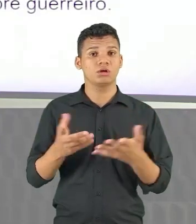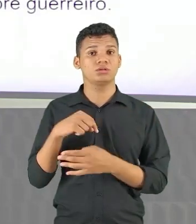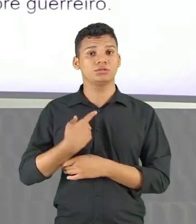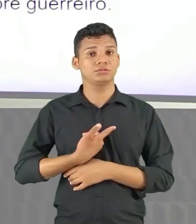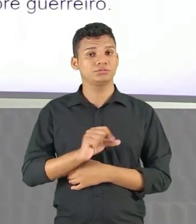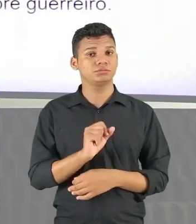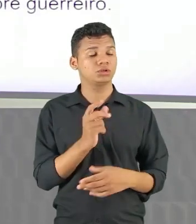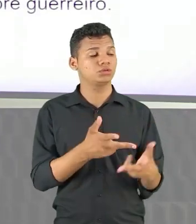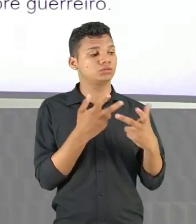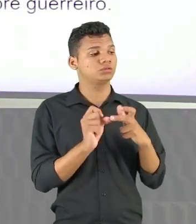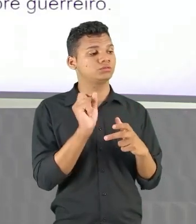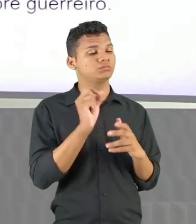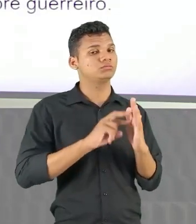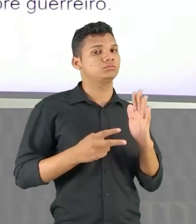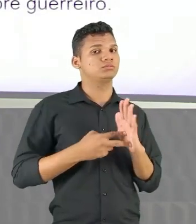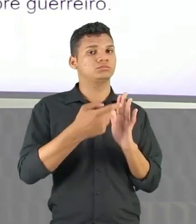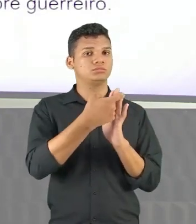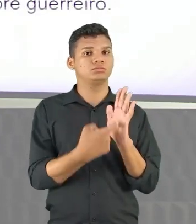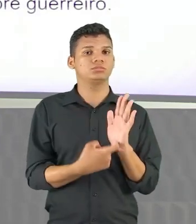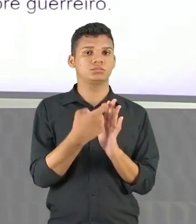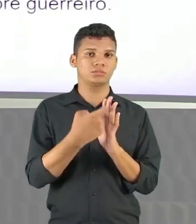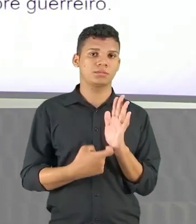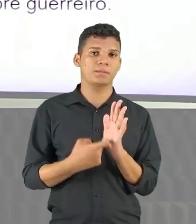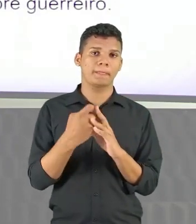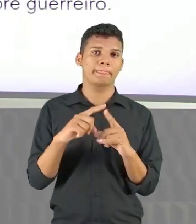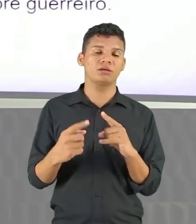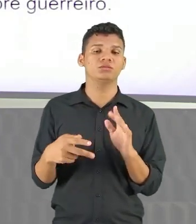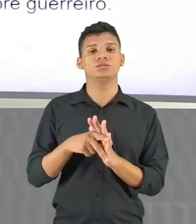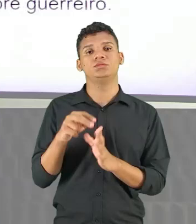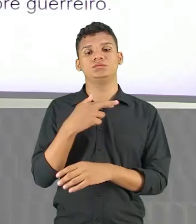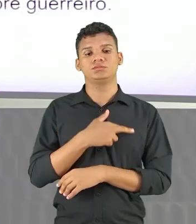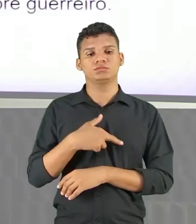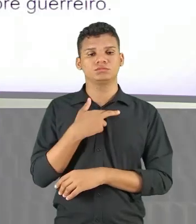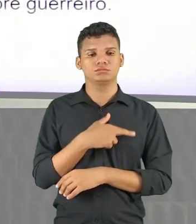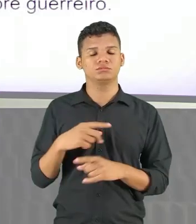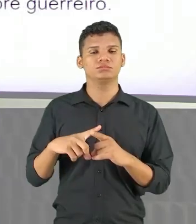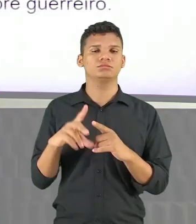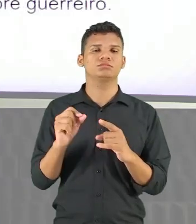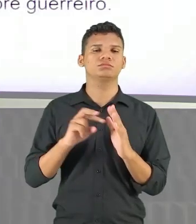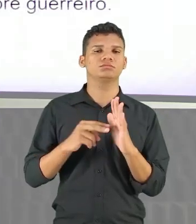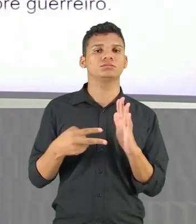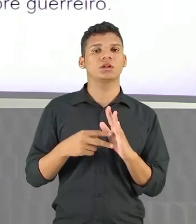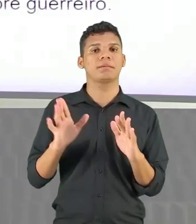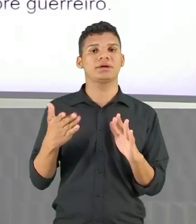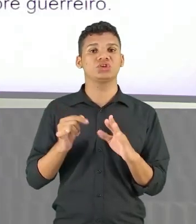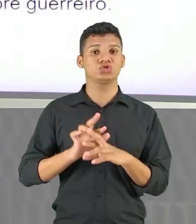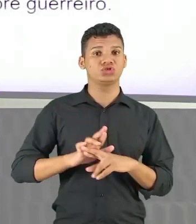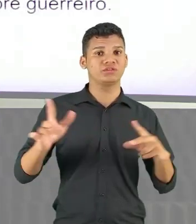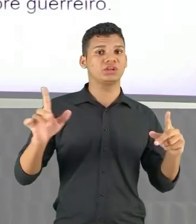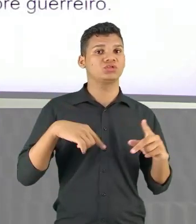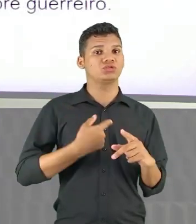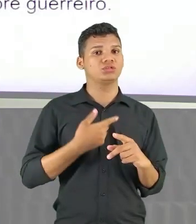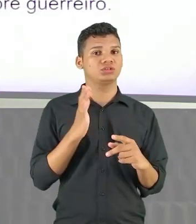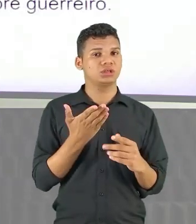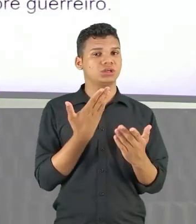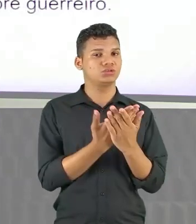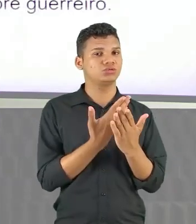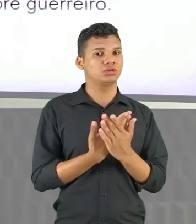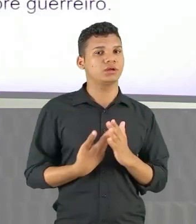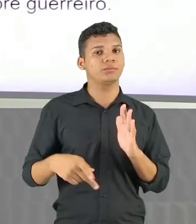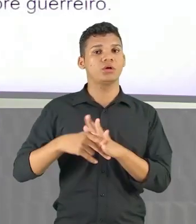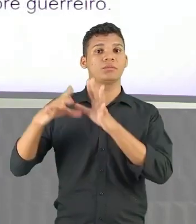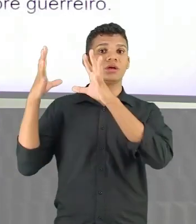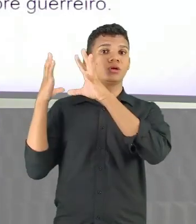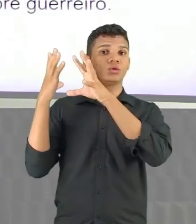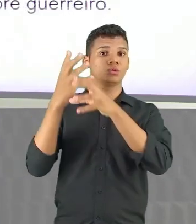gente tem esse texto, né? É um texto do romantismo, já tem uma perspectiva mais diferente dos textos que a gente começou a ver nas